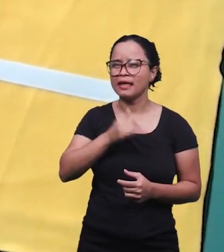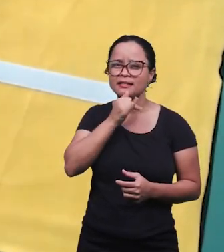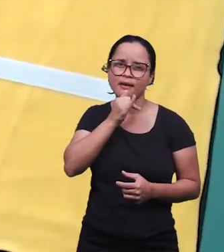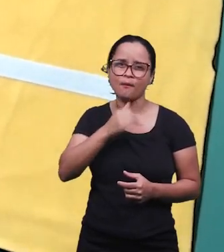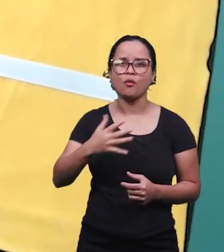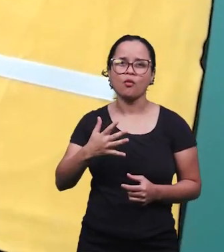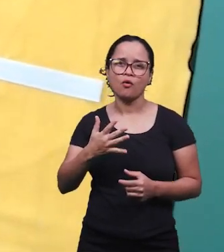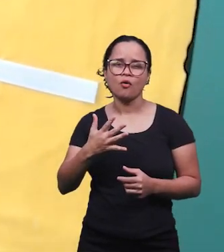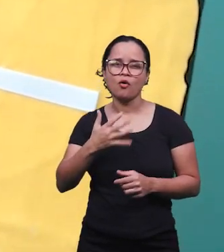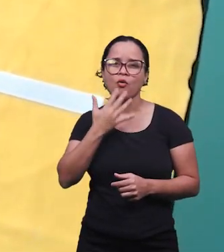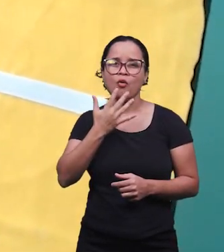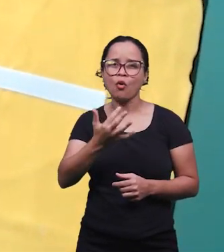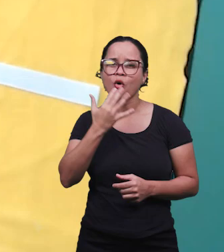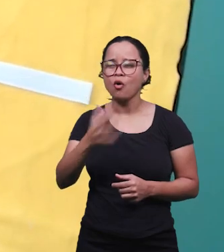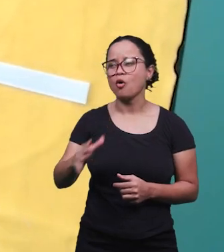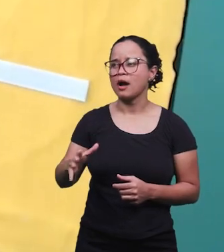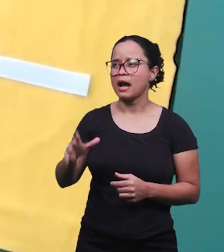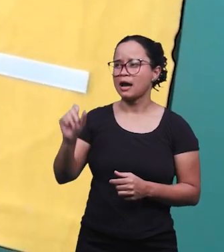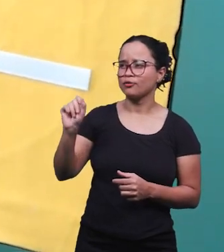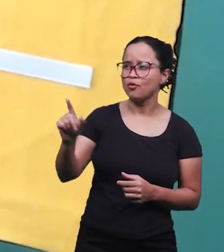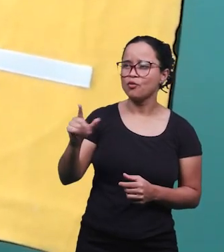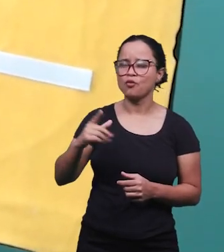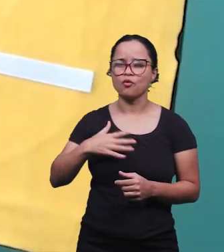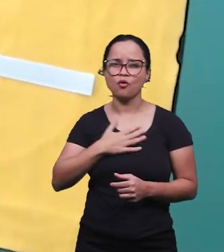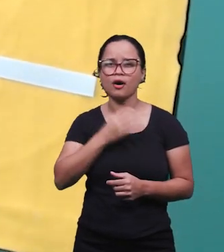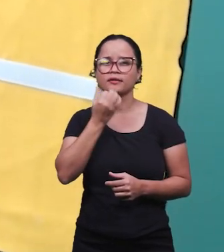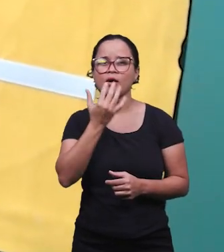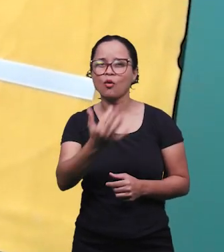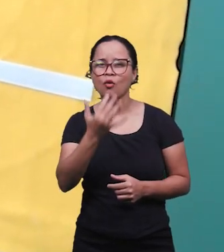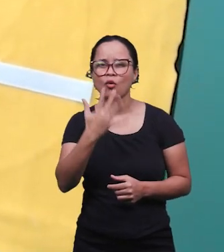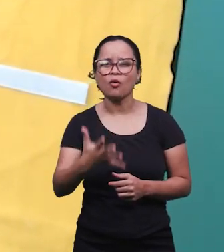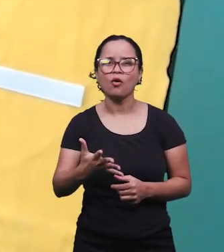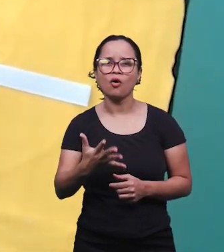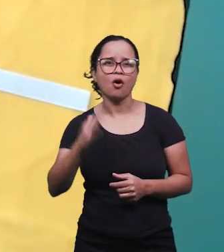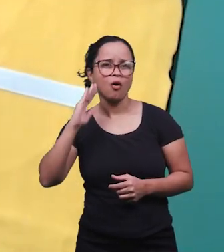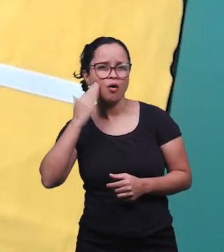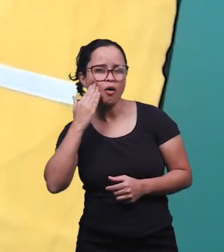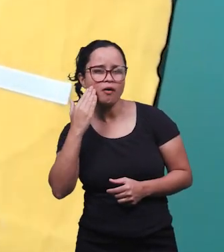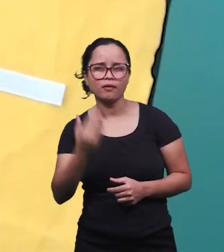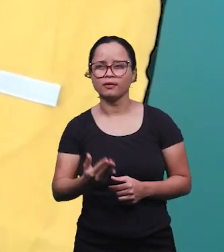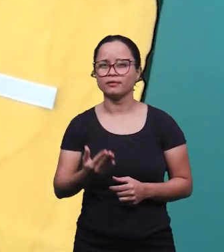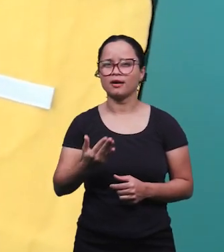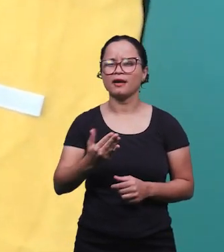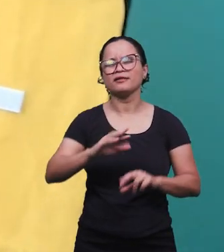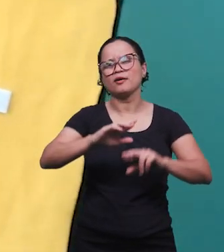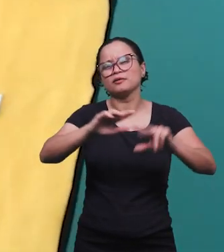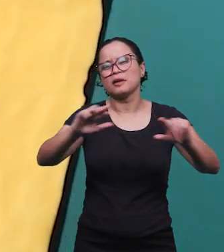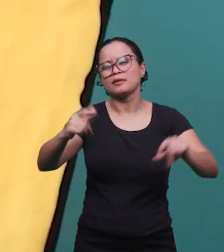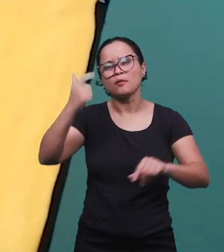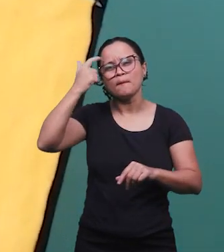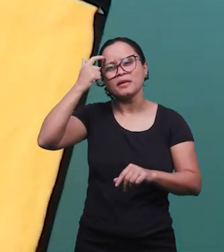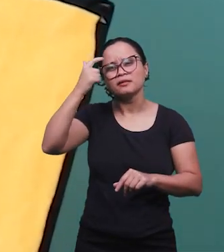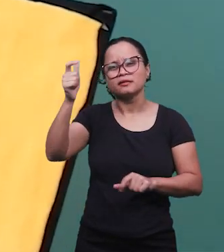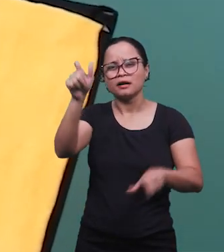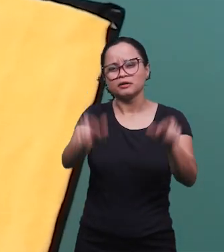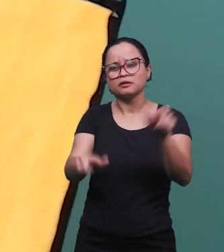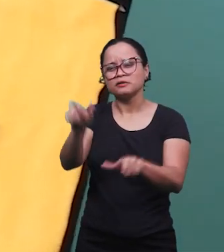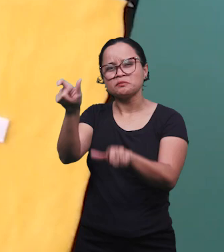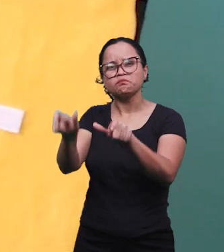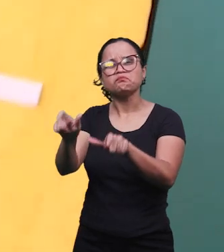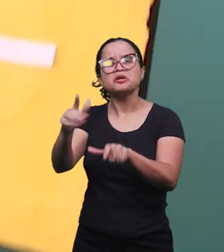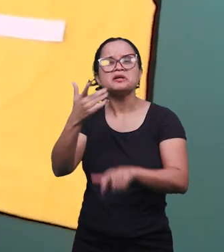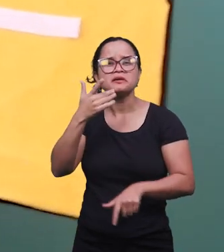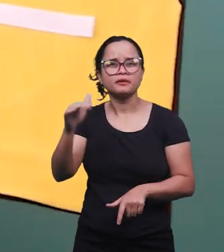de pink. Então, essas cores sempre vão chamar mais atenção. Podemos pensar aí nas cores que essa criança